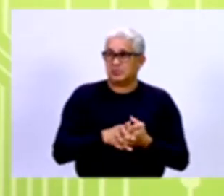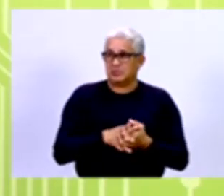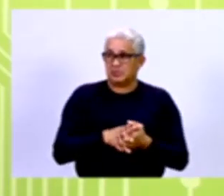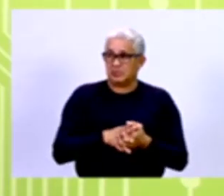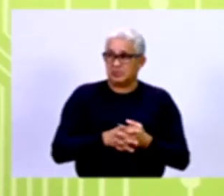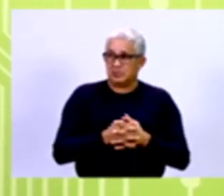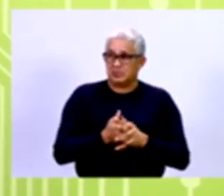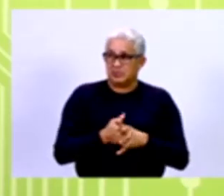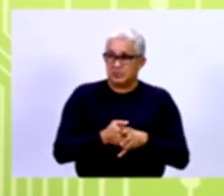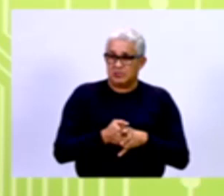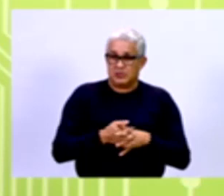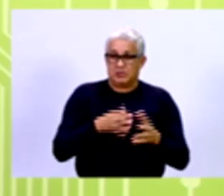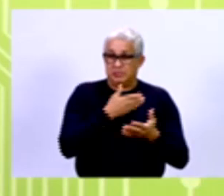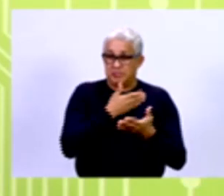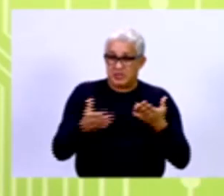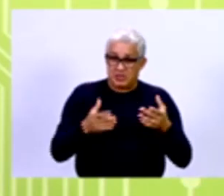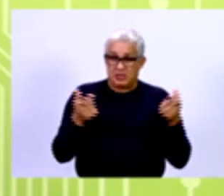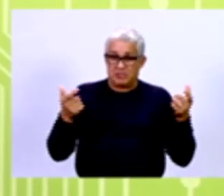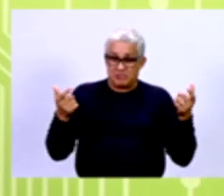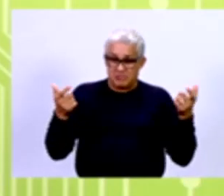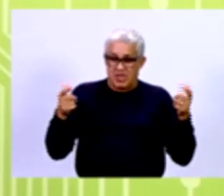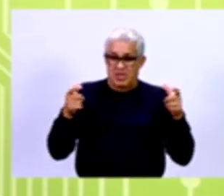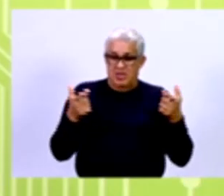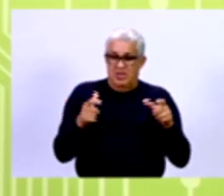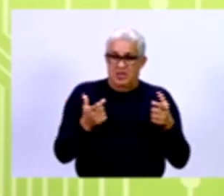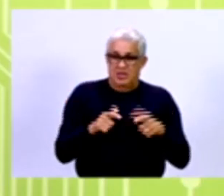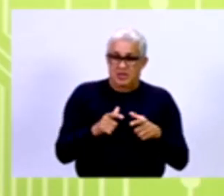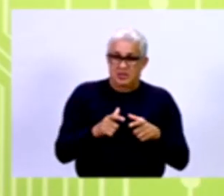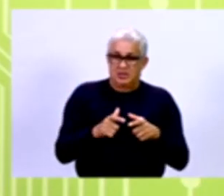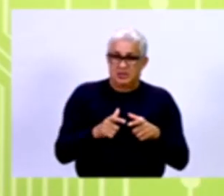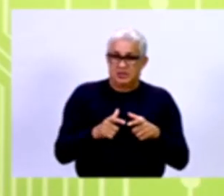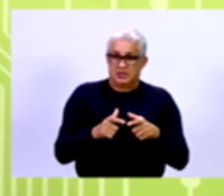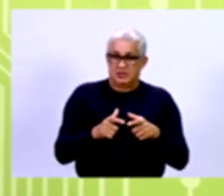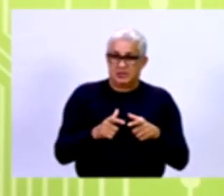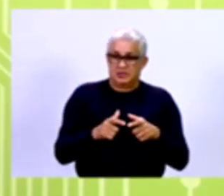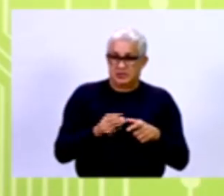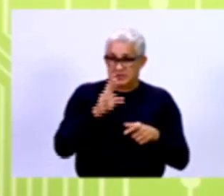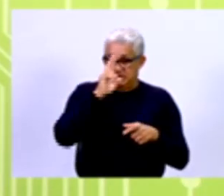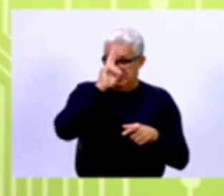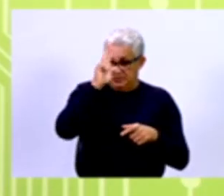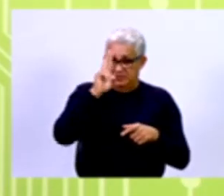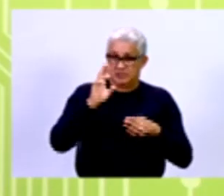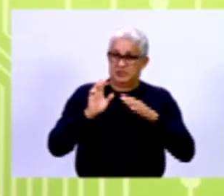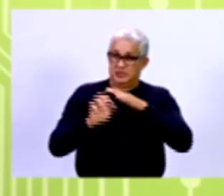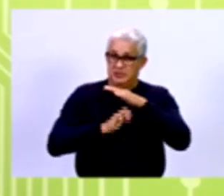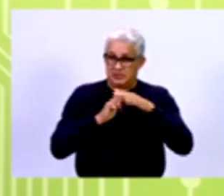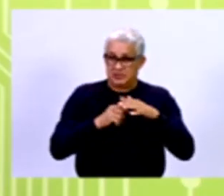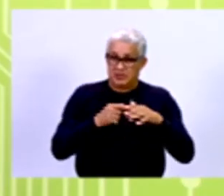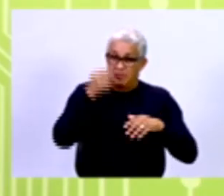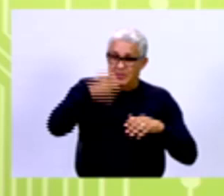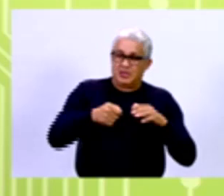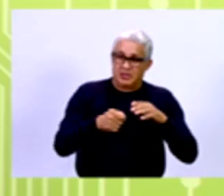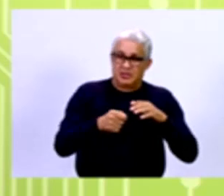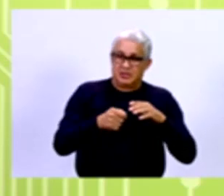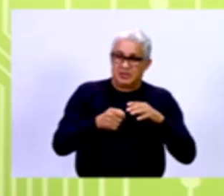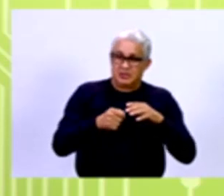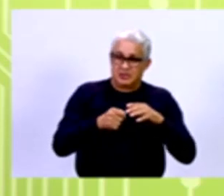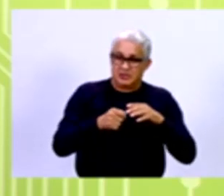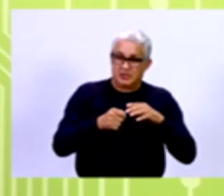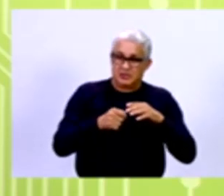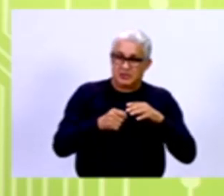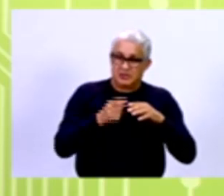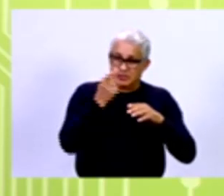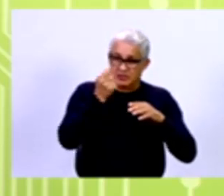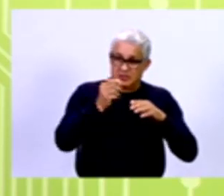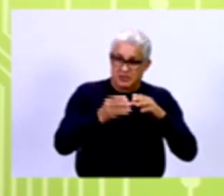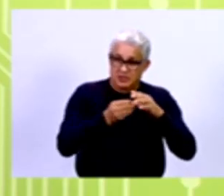Na medida em que nós perdemos esse grau de investimento, os executivos que administram esses fundos foram obrigados a retirá-los, por questões de